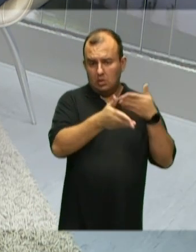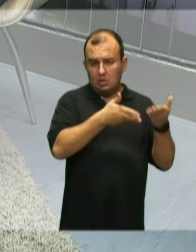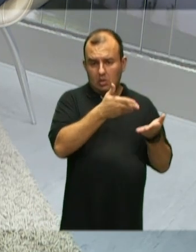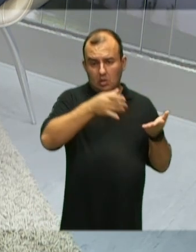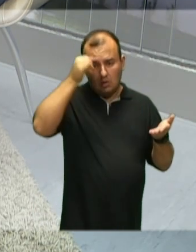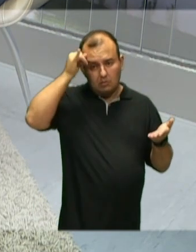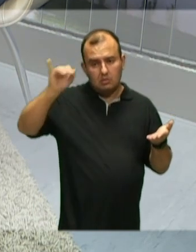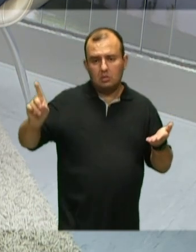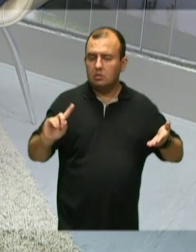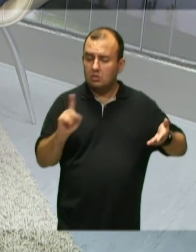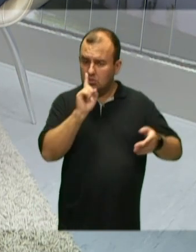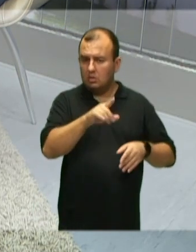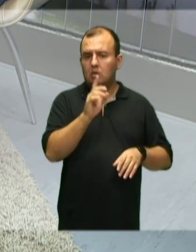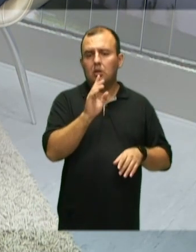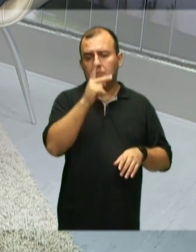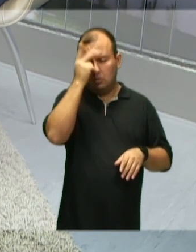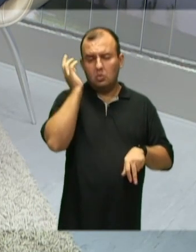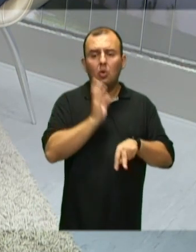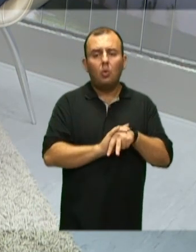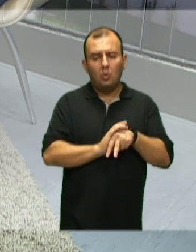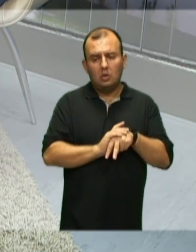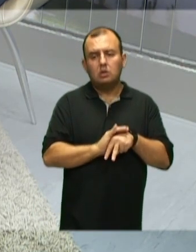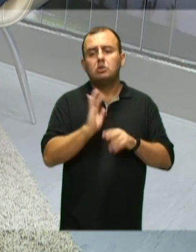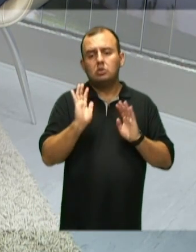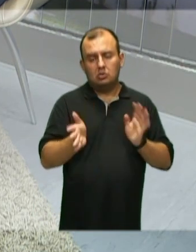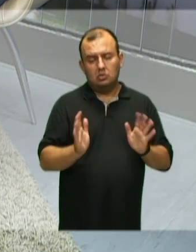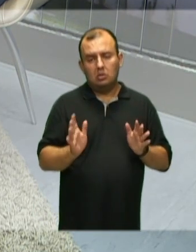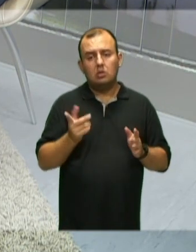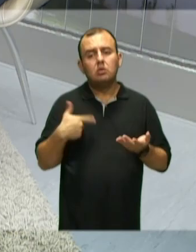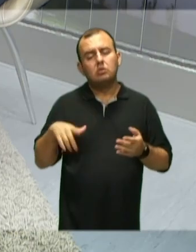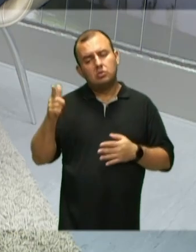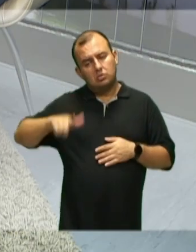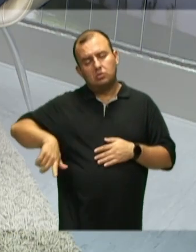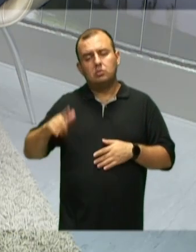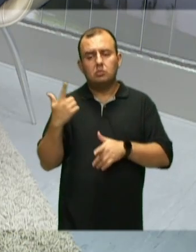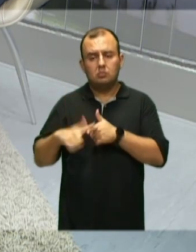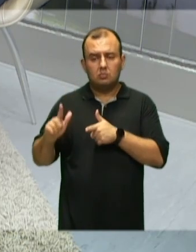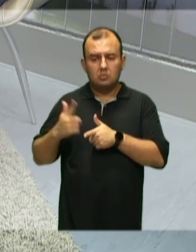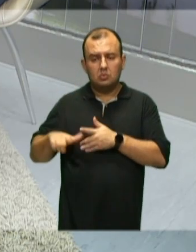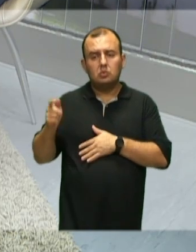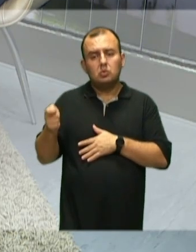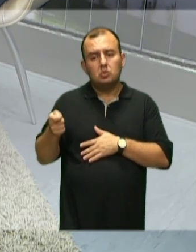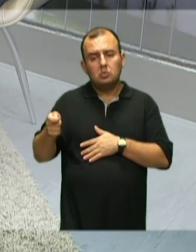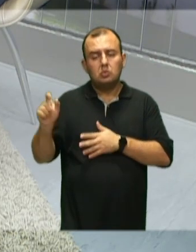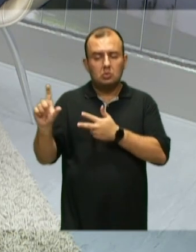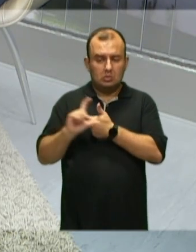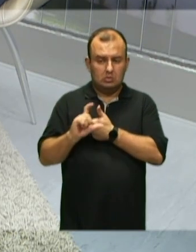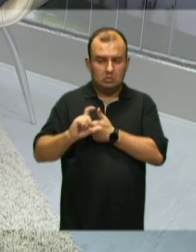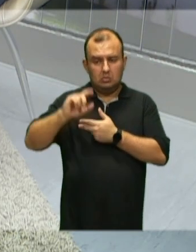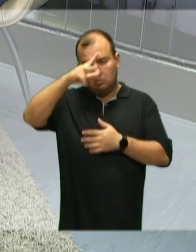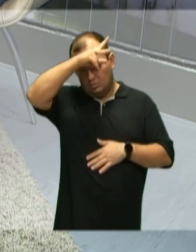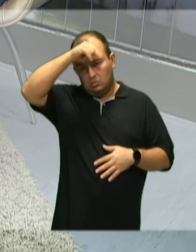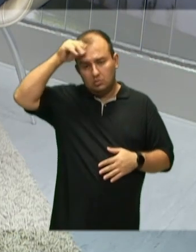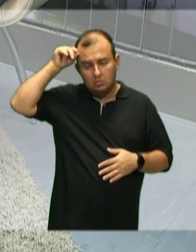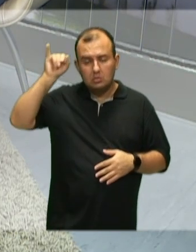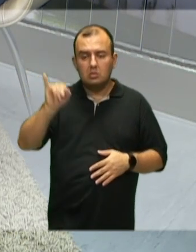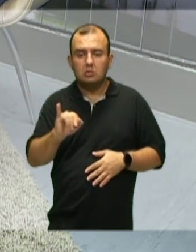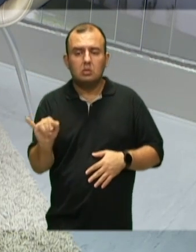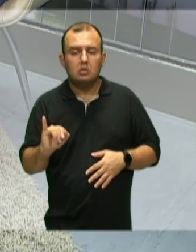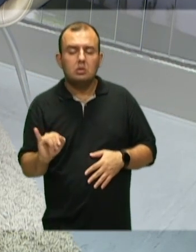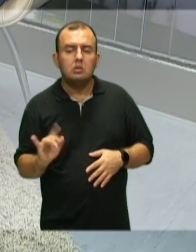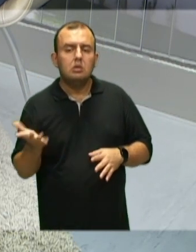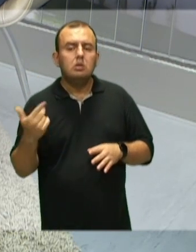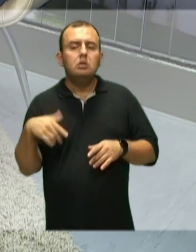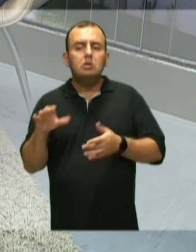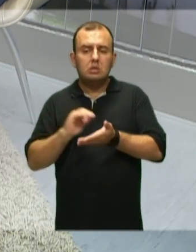prevenção lá o paciente já tá doente então hoje nós voltamos a falhar novamente a gente tem cobrado isso da Prefeitura de tgi da Secretaria de Saúde